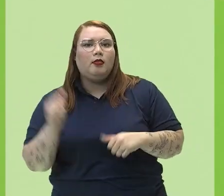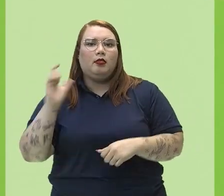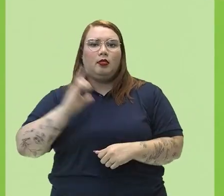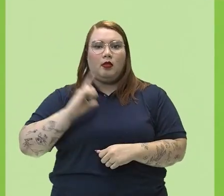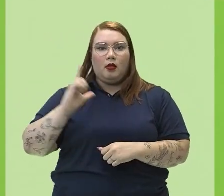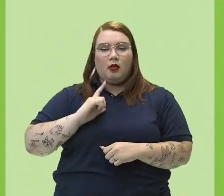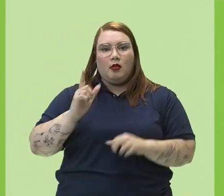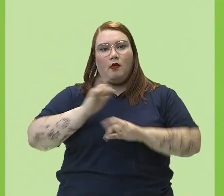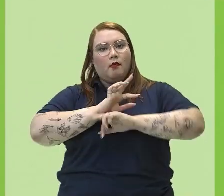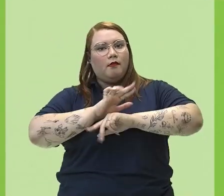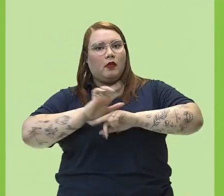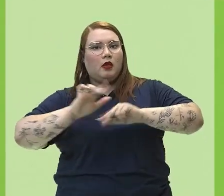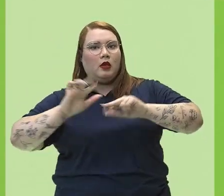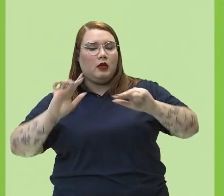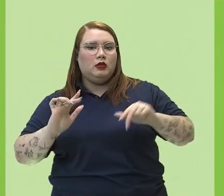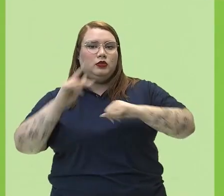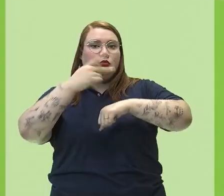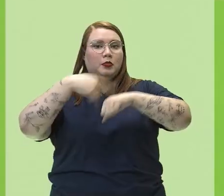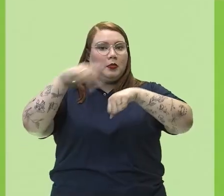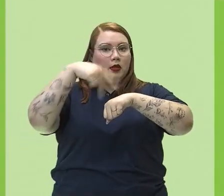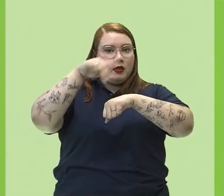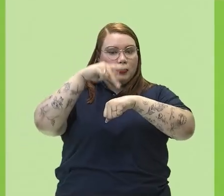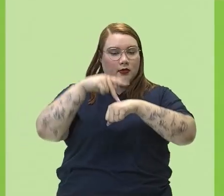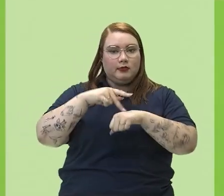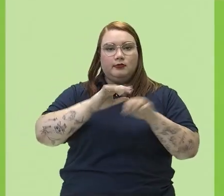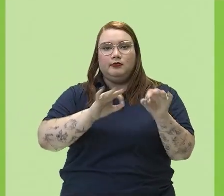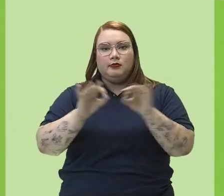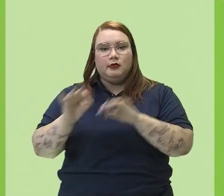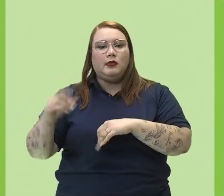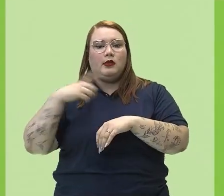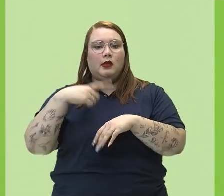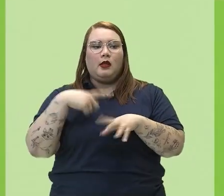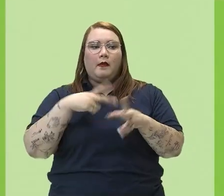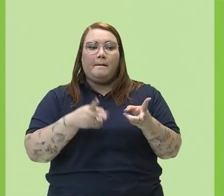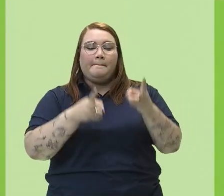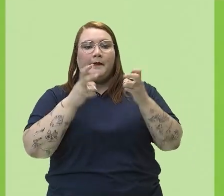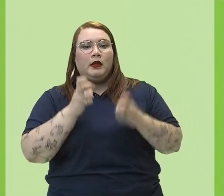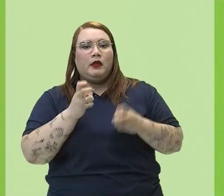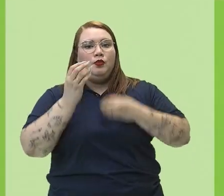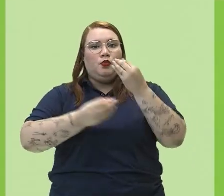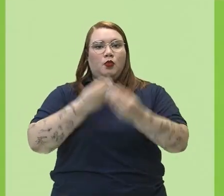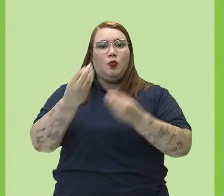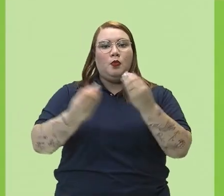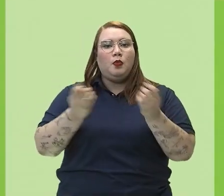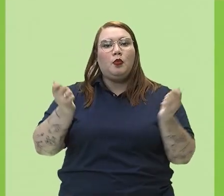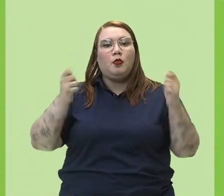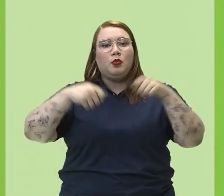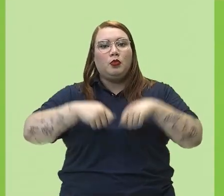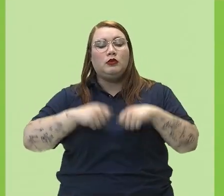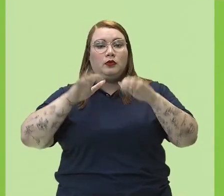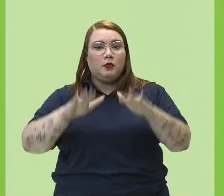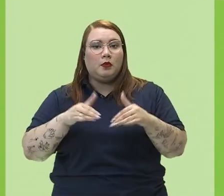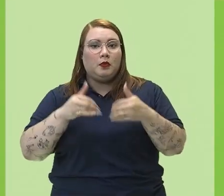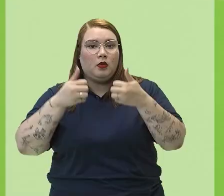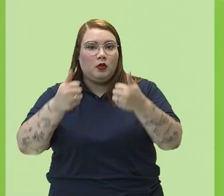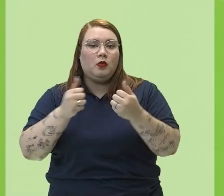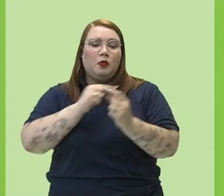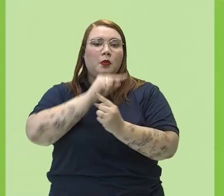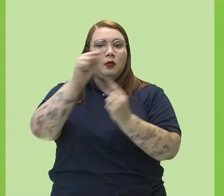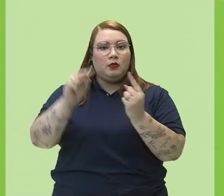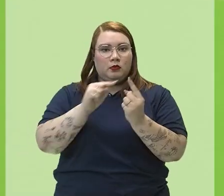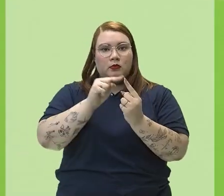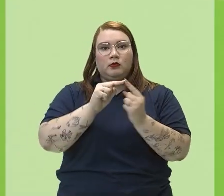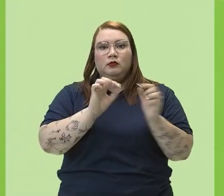por diferentes países, Eles observam ali de que forma é possível melhorar esses